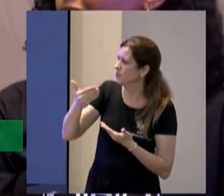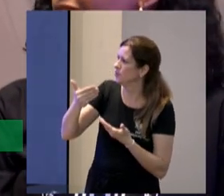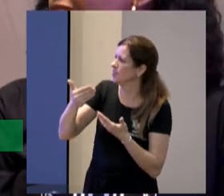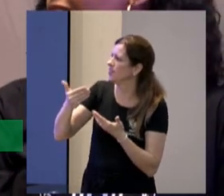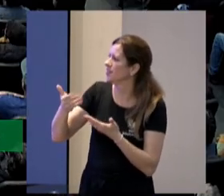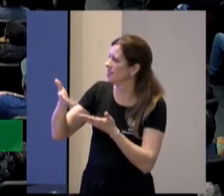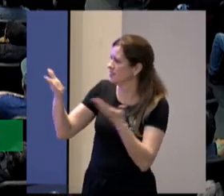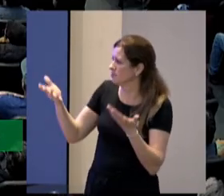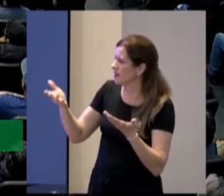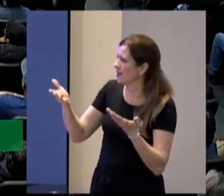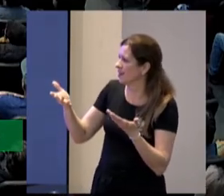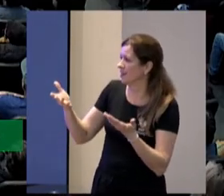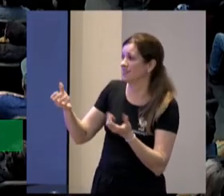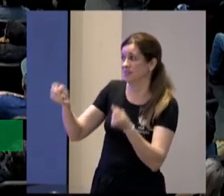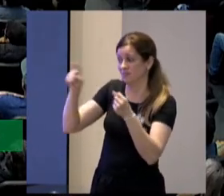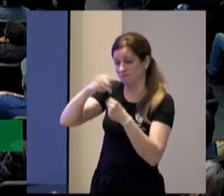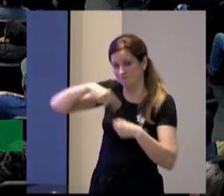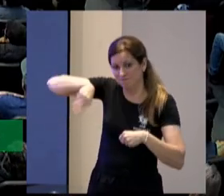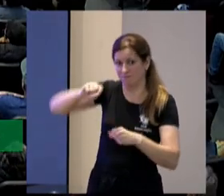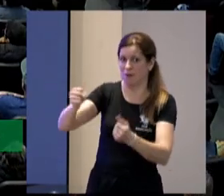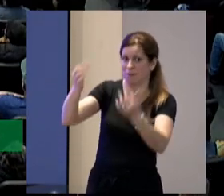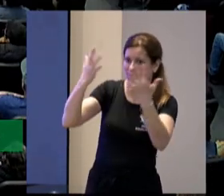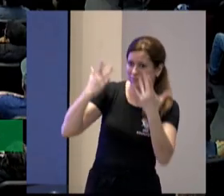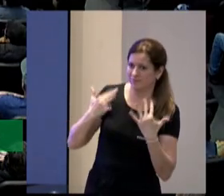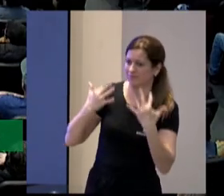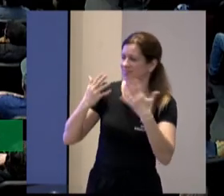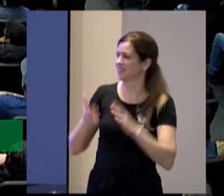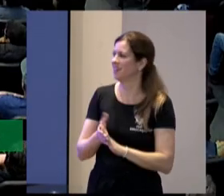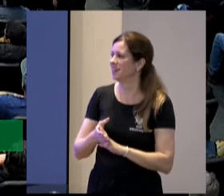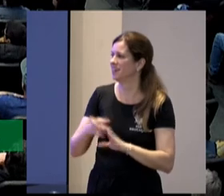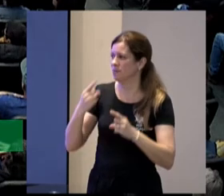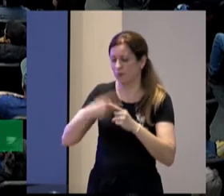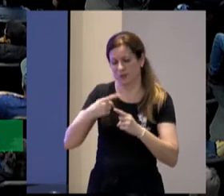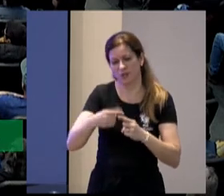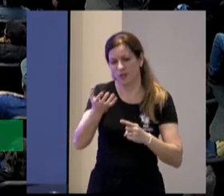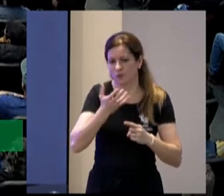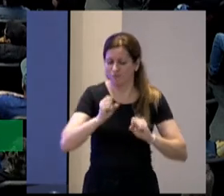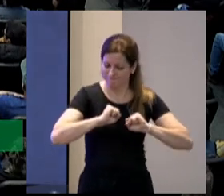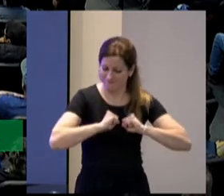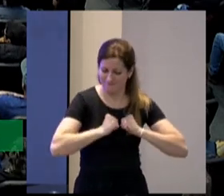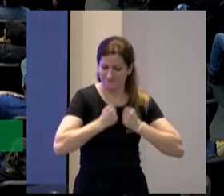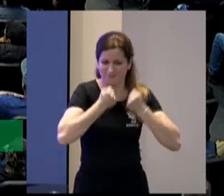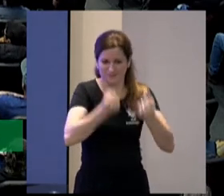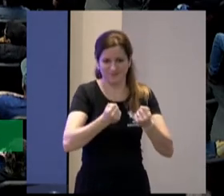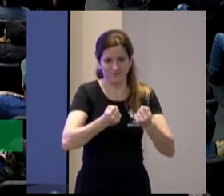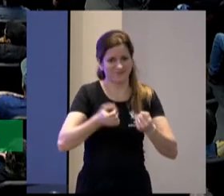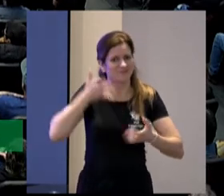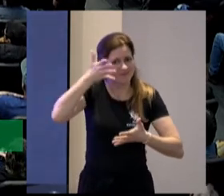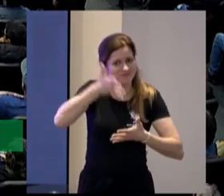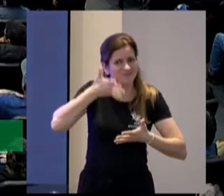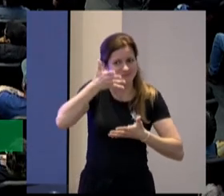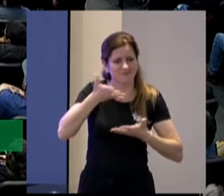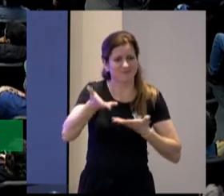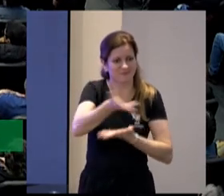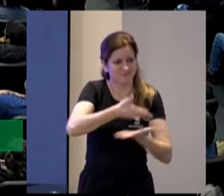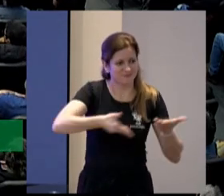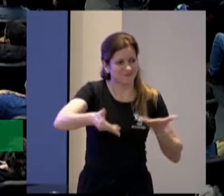mim, pedir a bênção também, porque é com vocês que eu me fortaleço. E eu vou